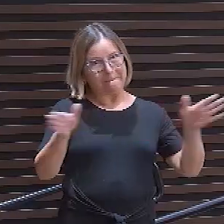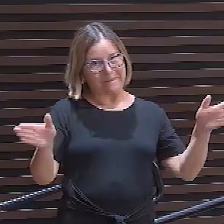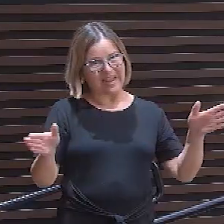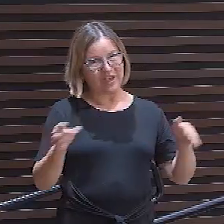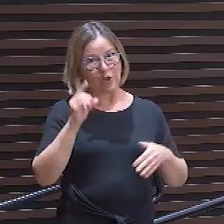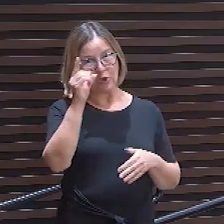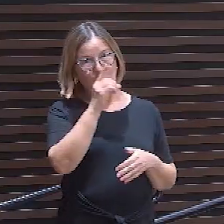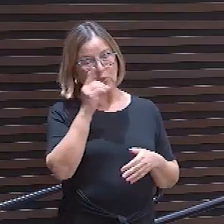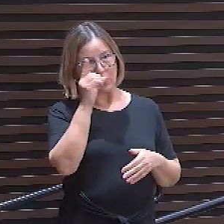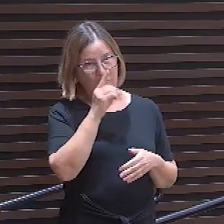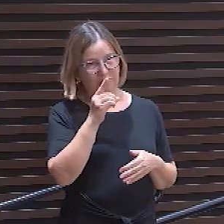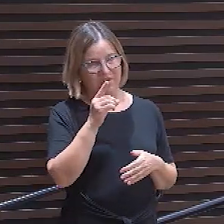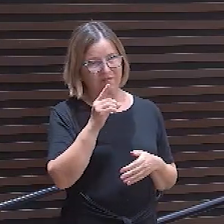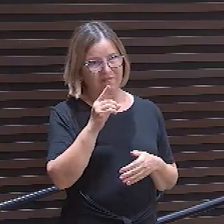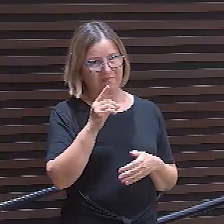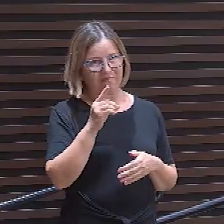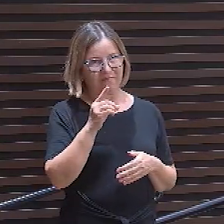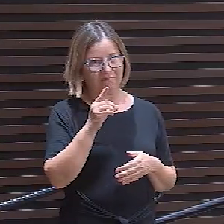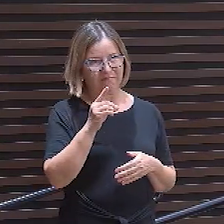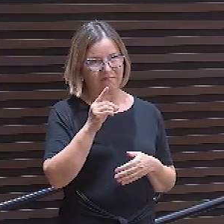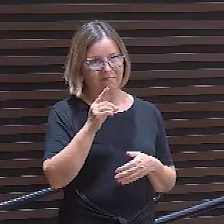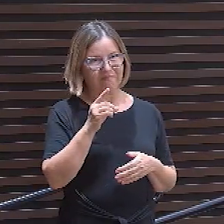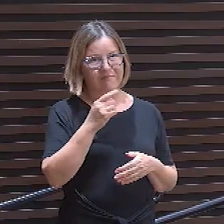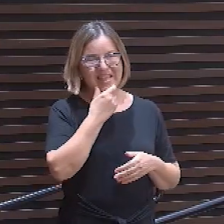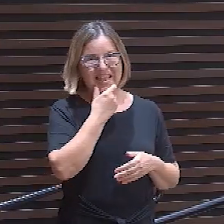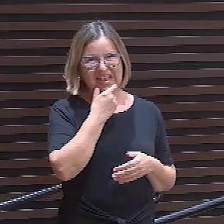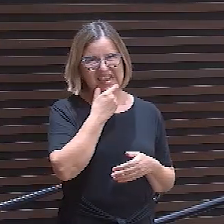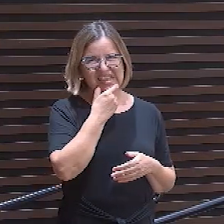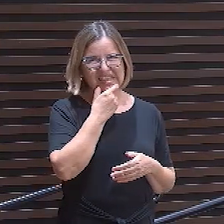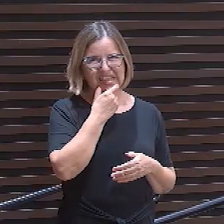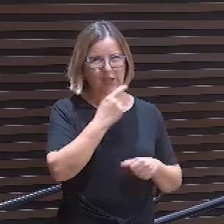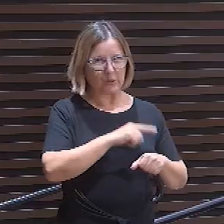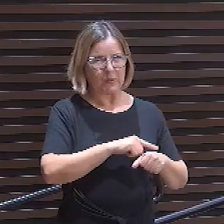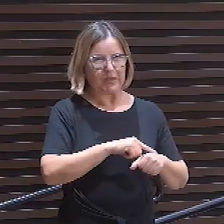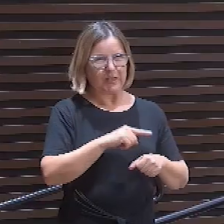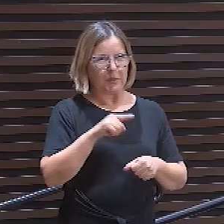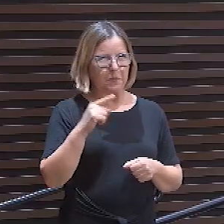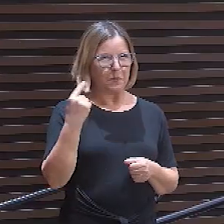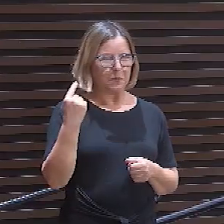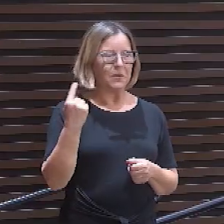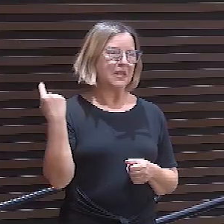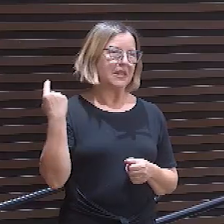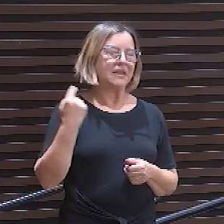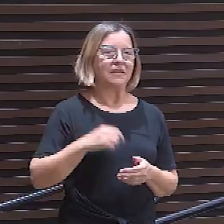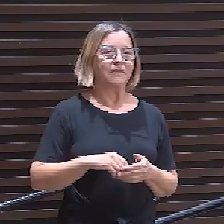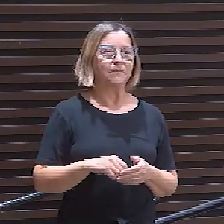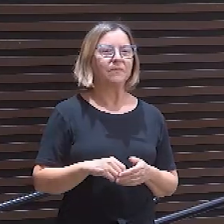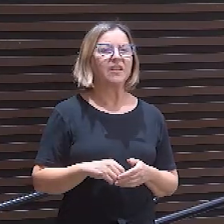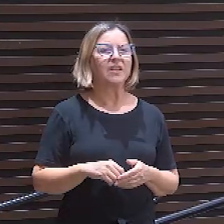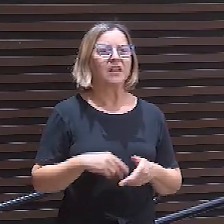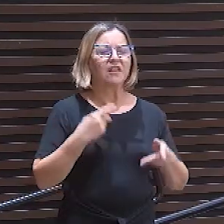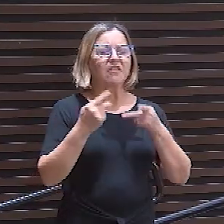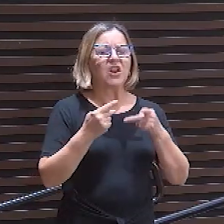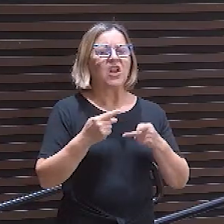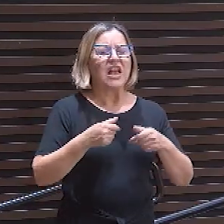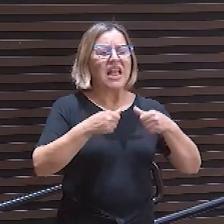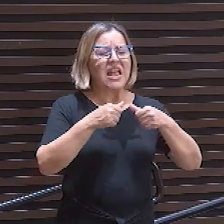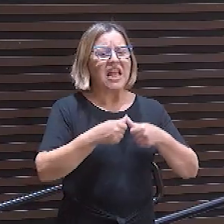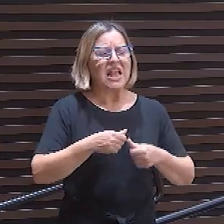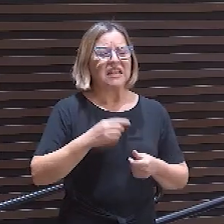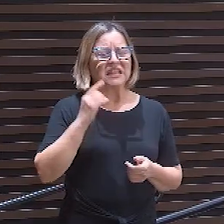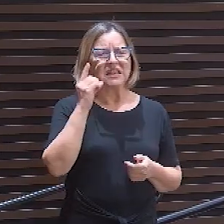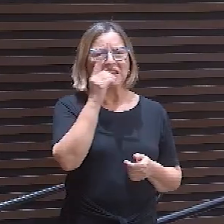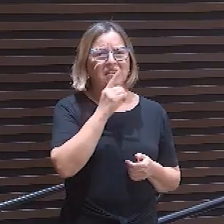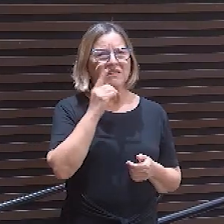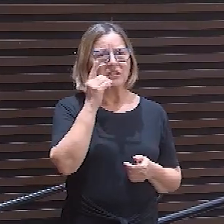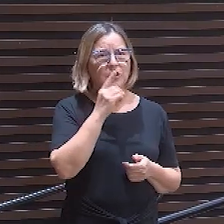Esse dia é do Senhor. E no dia do Senhor nós não podemos banalizá-lo. É dia de adoração, é